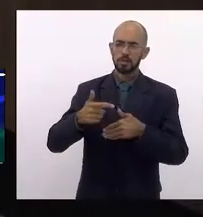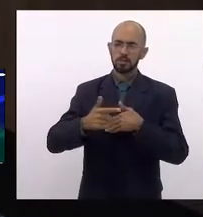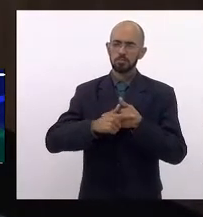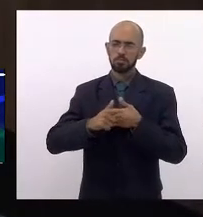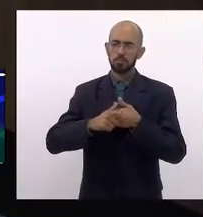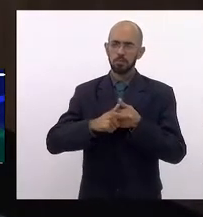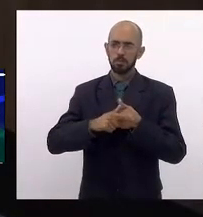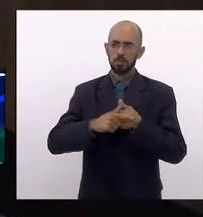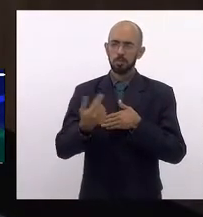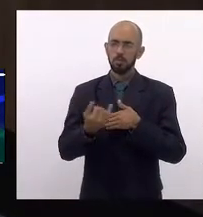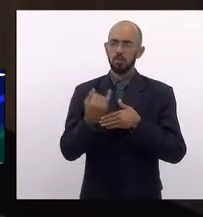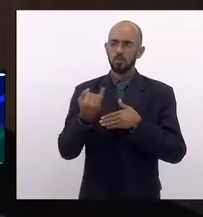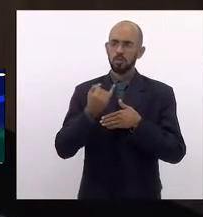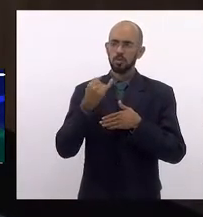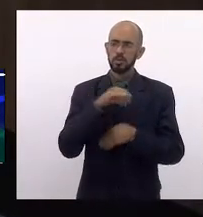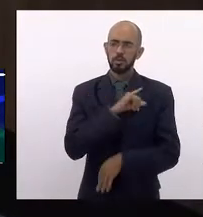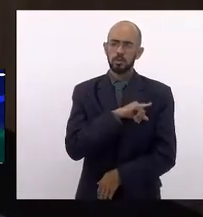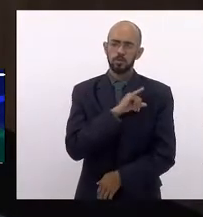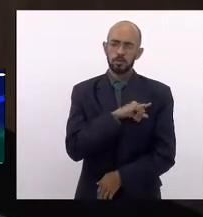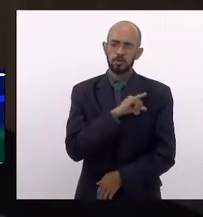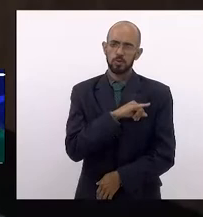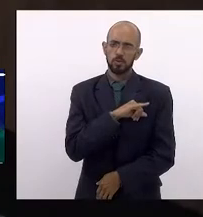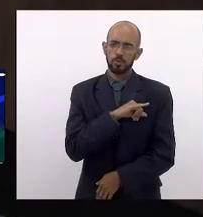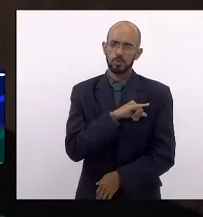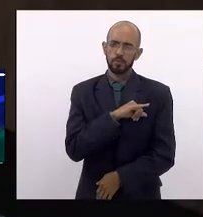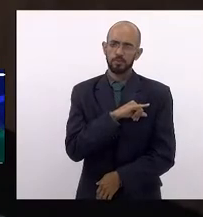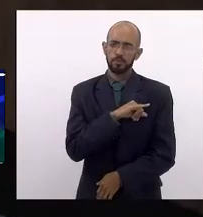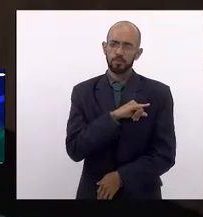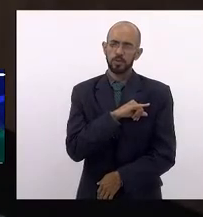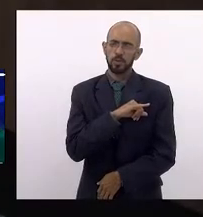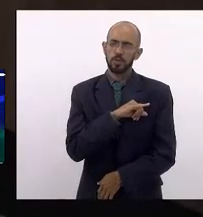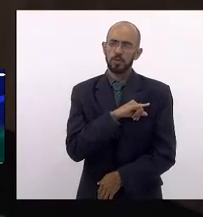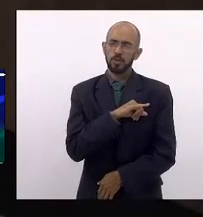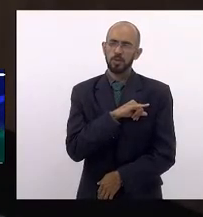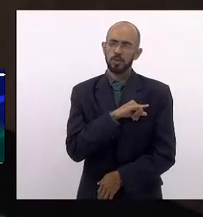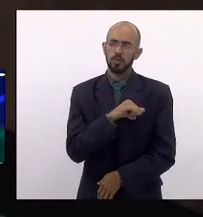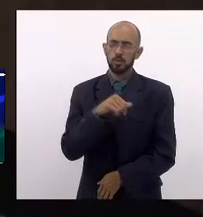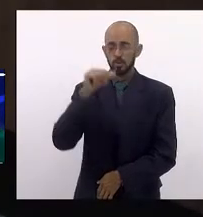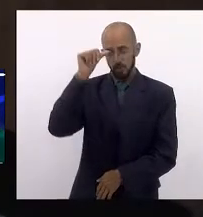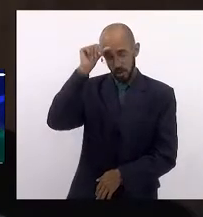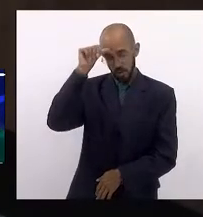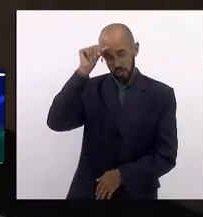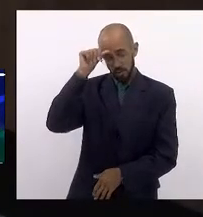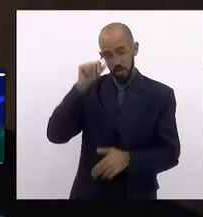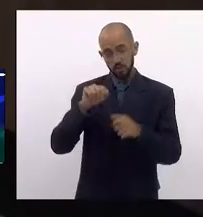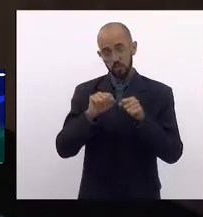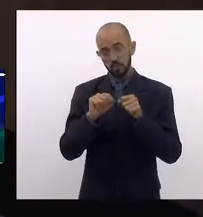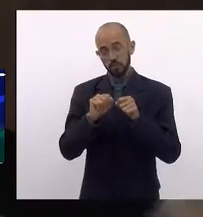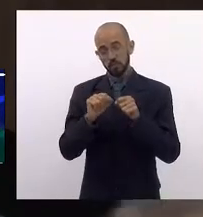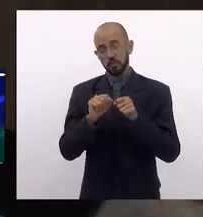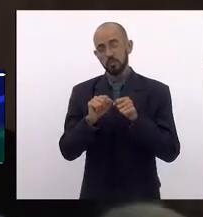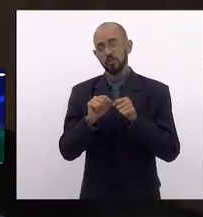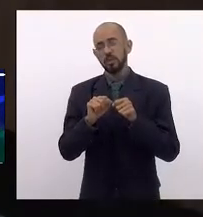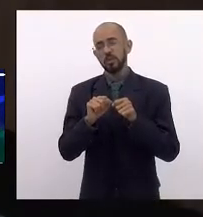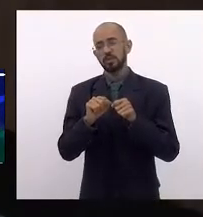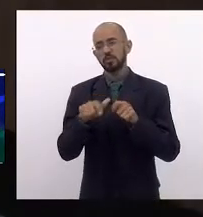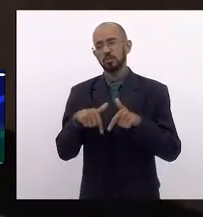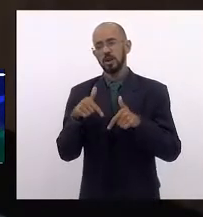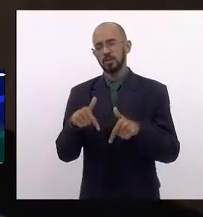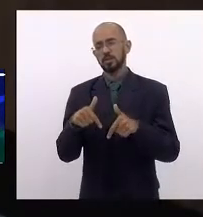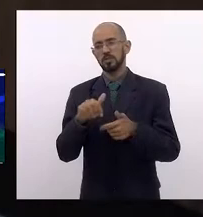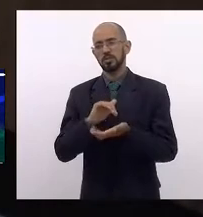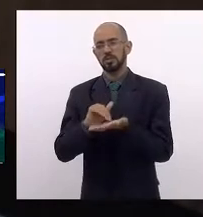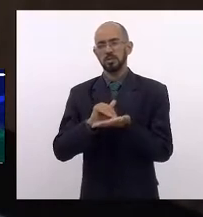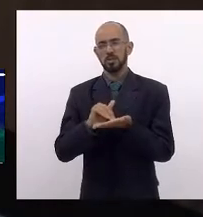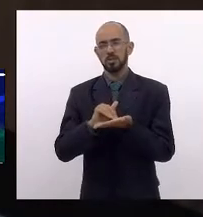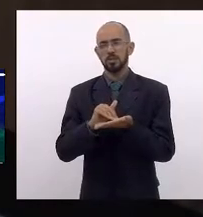para este novo momento que passa o Rio de Janeiro e uma das discussões que fez o governador Cláudio Castro numa iniciativa importante da secretaria